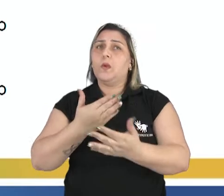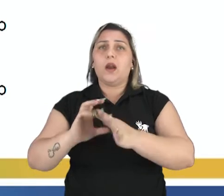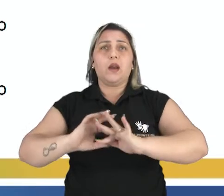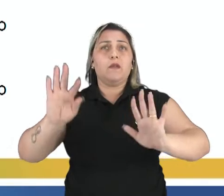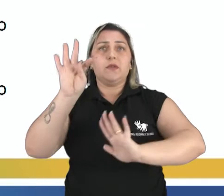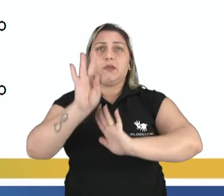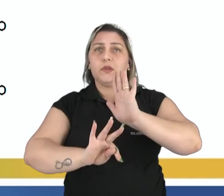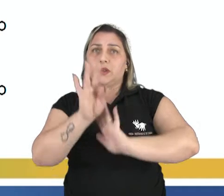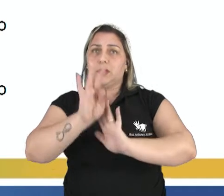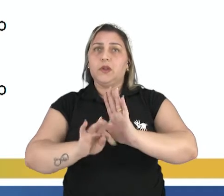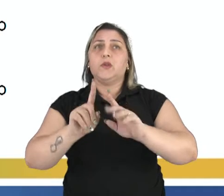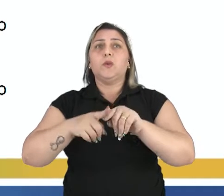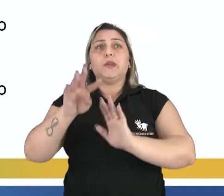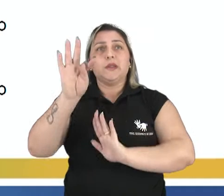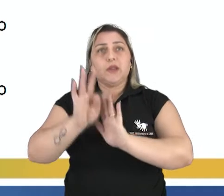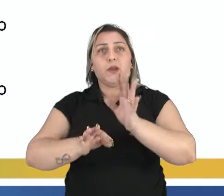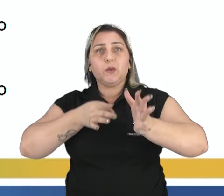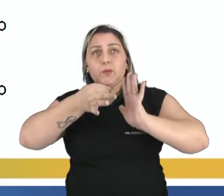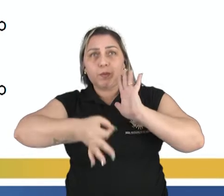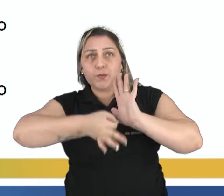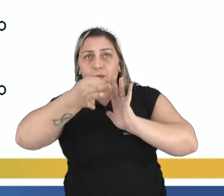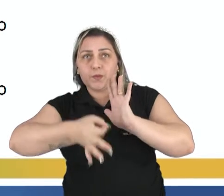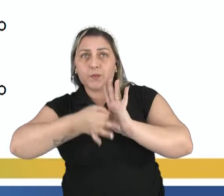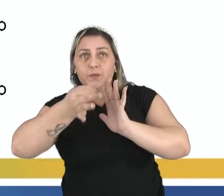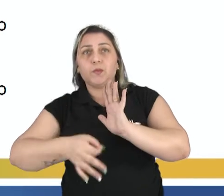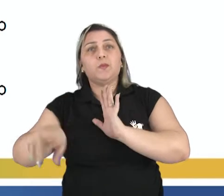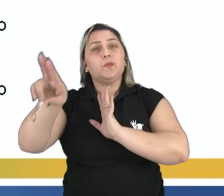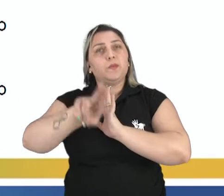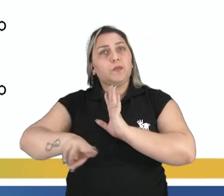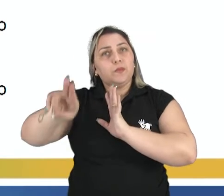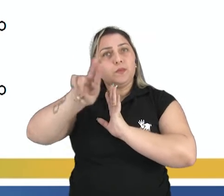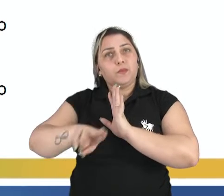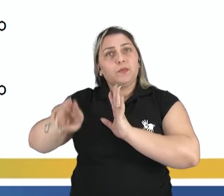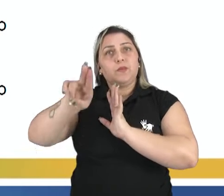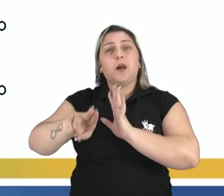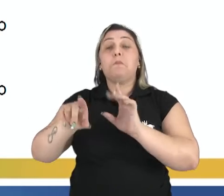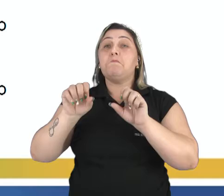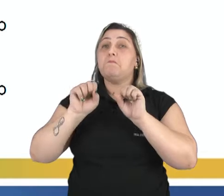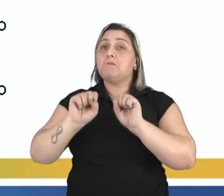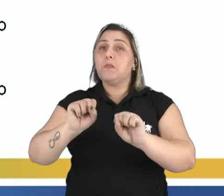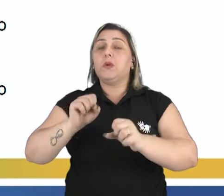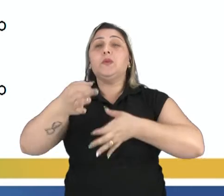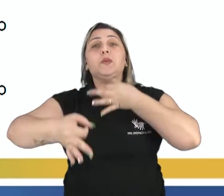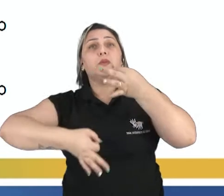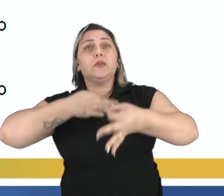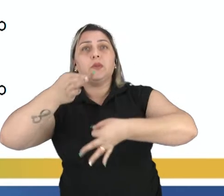No entanto, no texto argumentativo, o uso dos conectores tem que ser o quê?